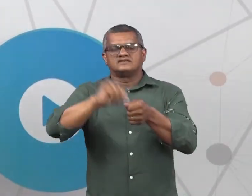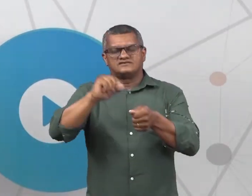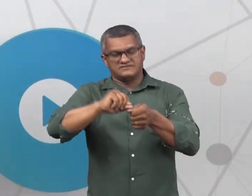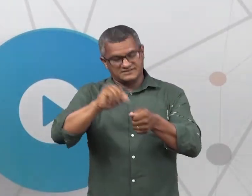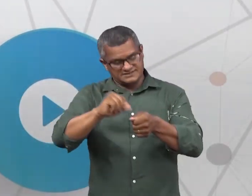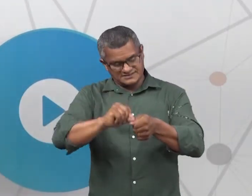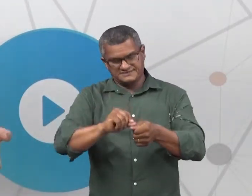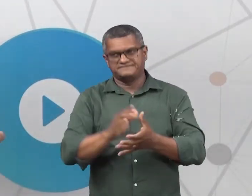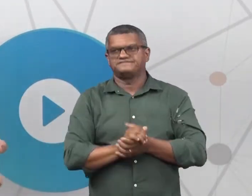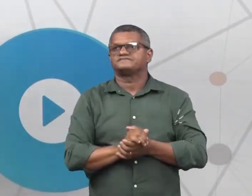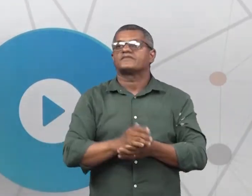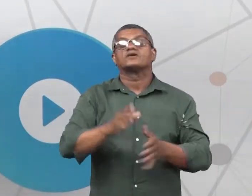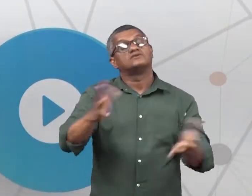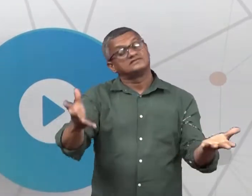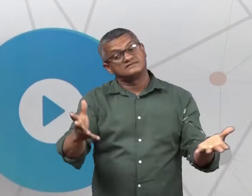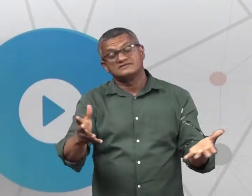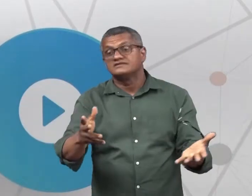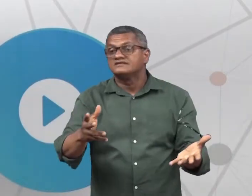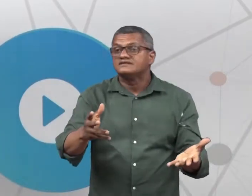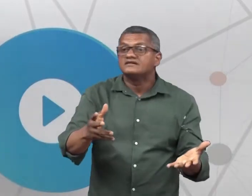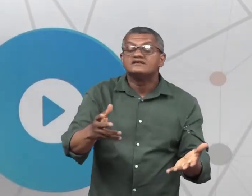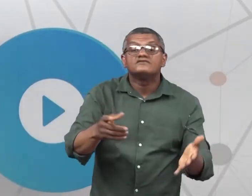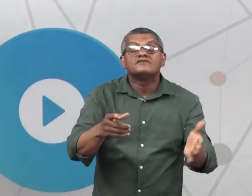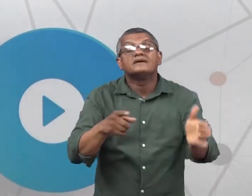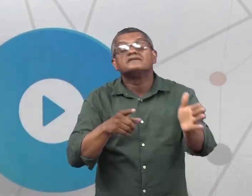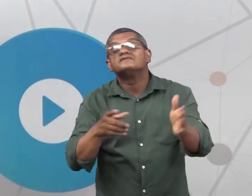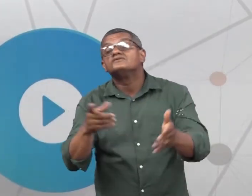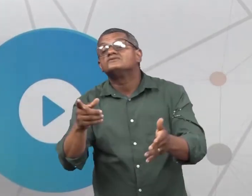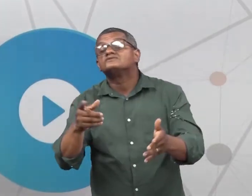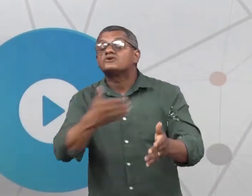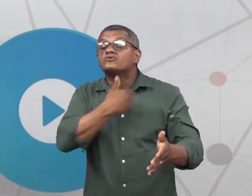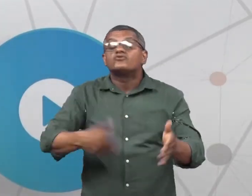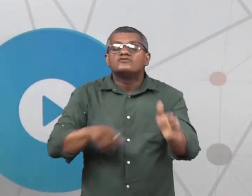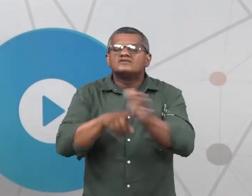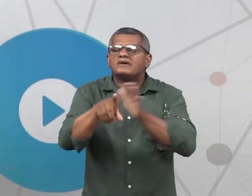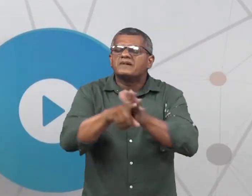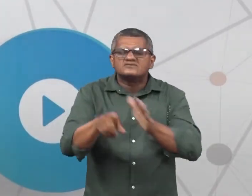queira fazer, tenha feito ou queira fazer. Ou seja, ele vai dar